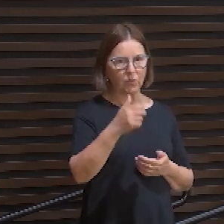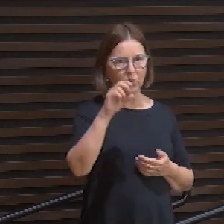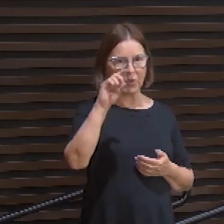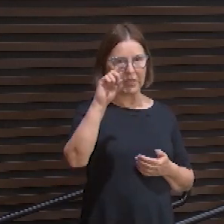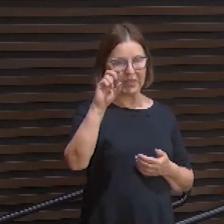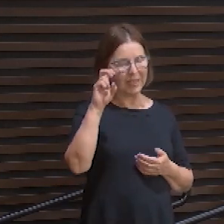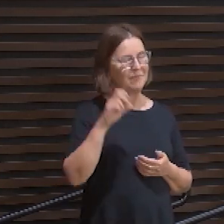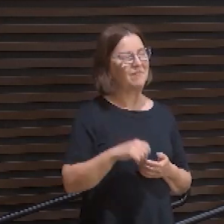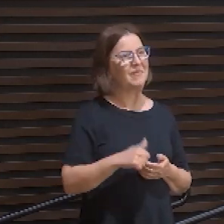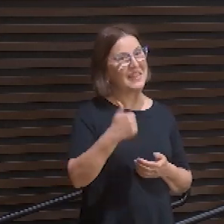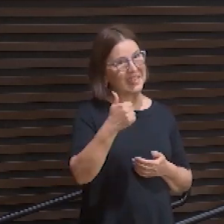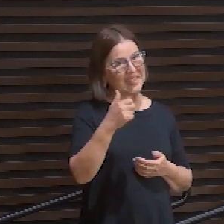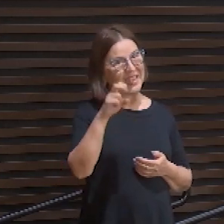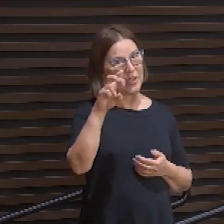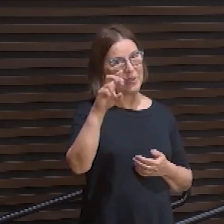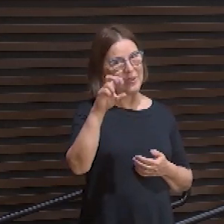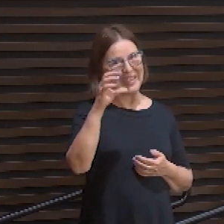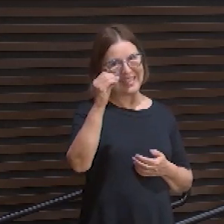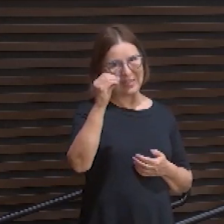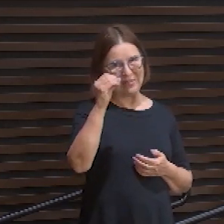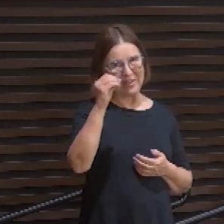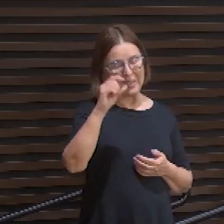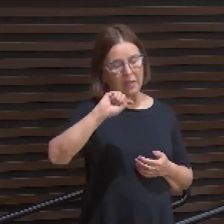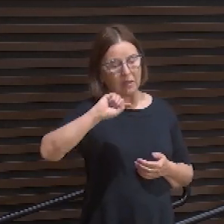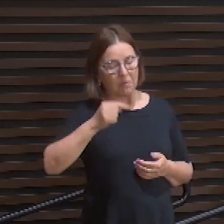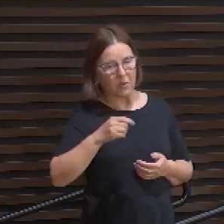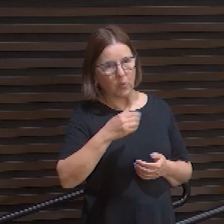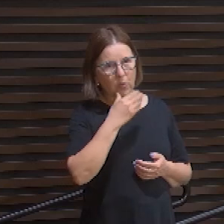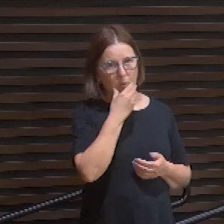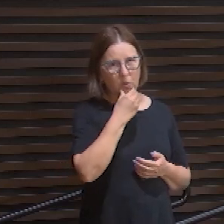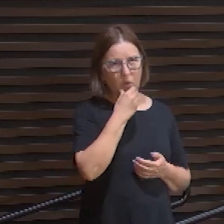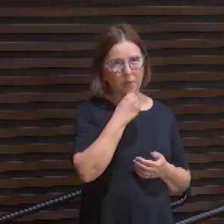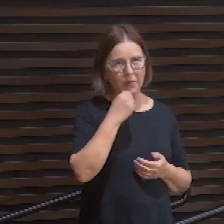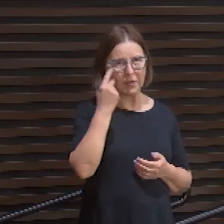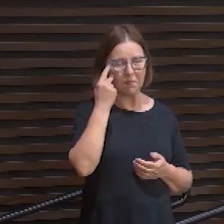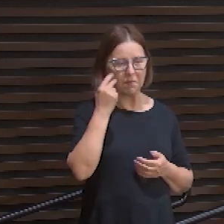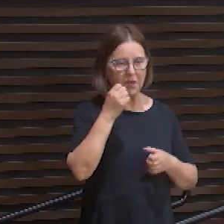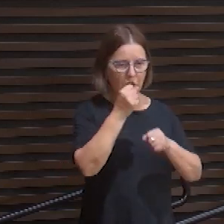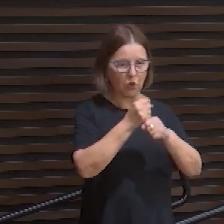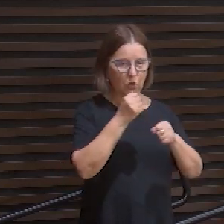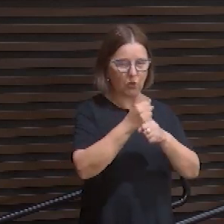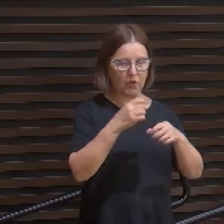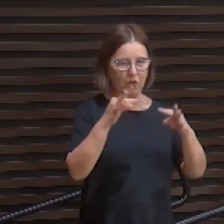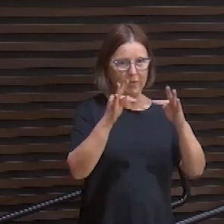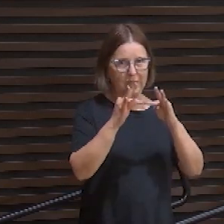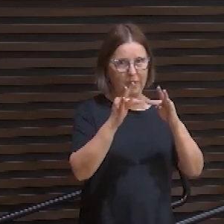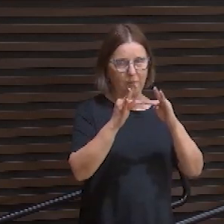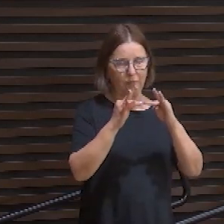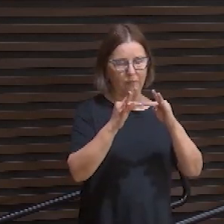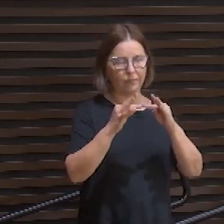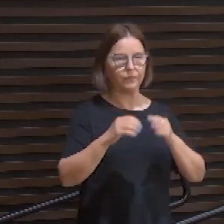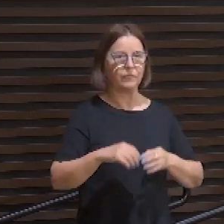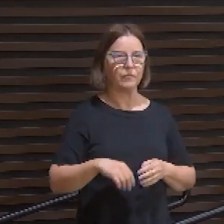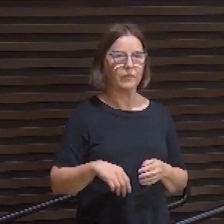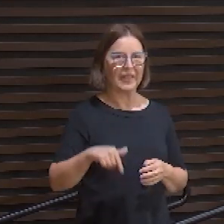150.000 homens para construir o templo, sendo